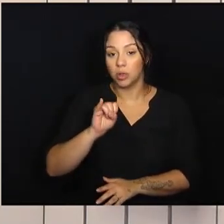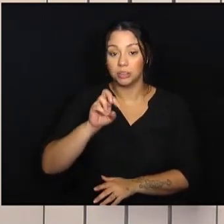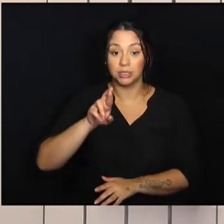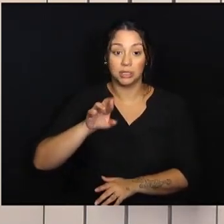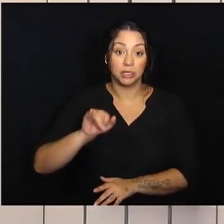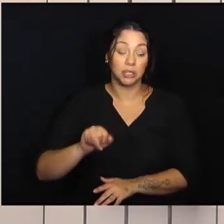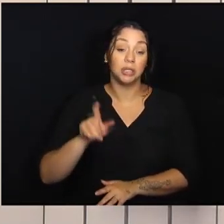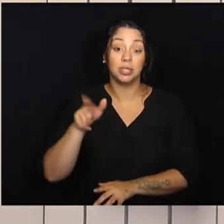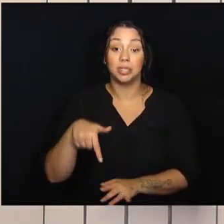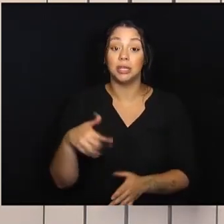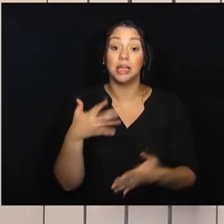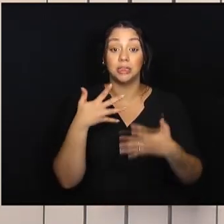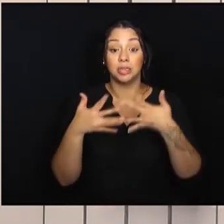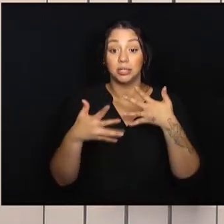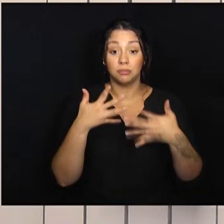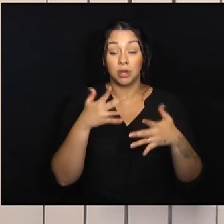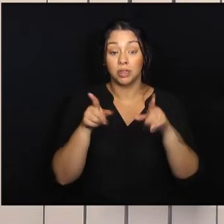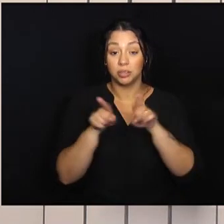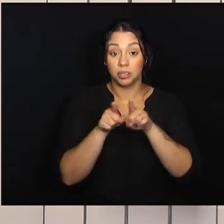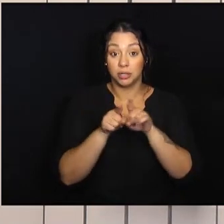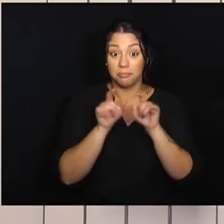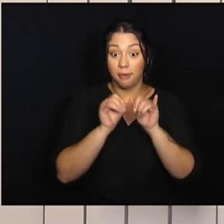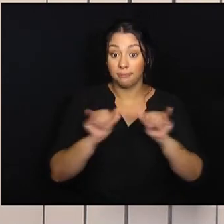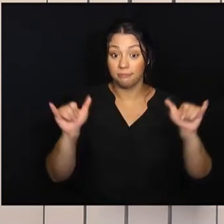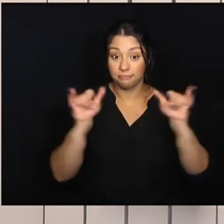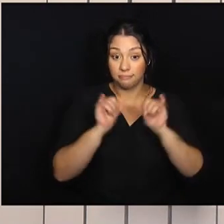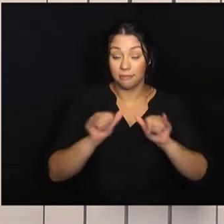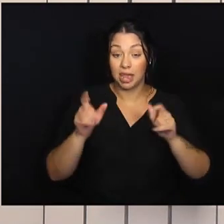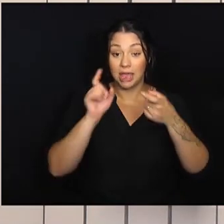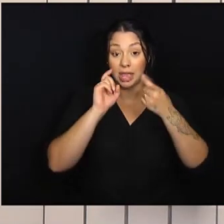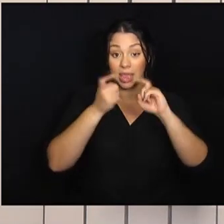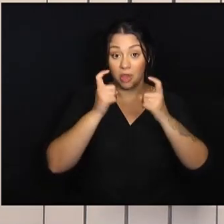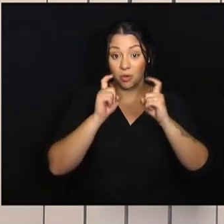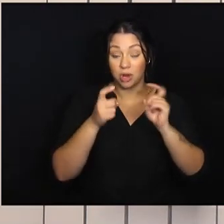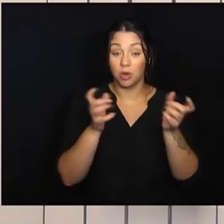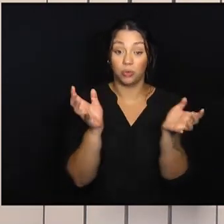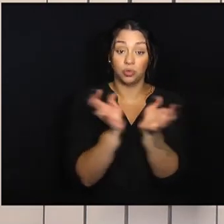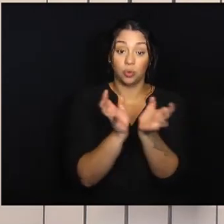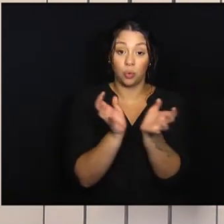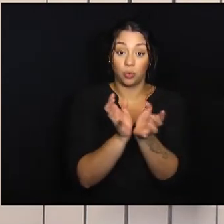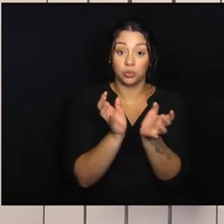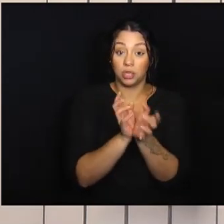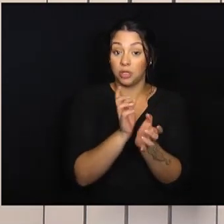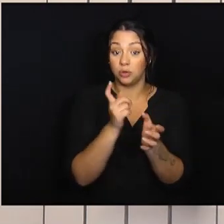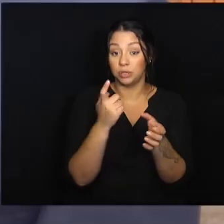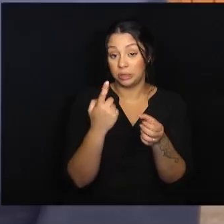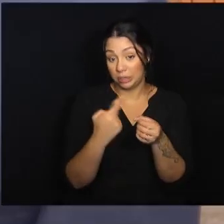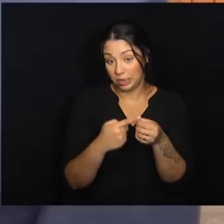transparência e publicidade às reuniões dos conselhos municipais.